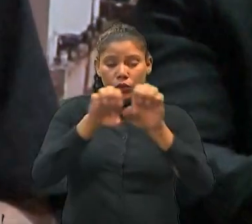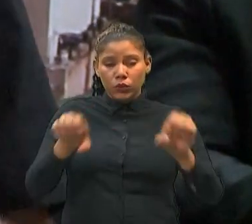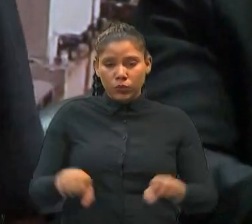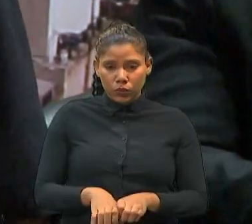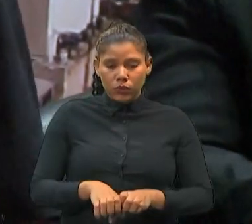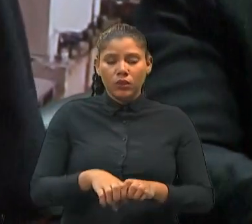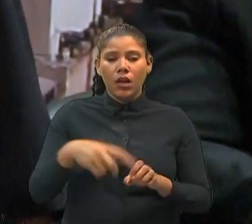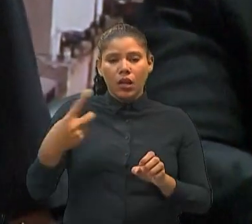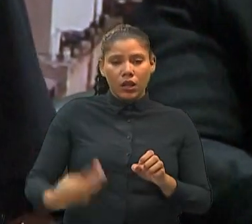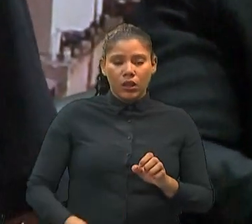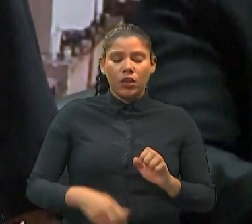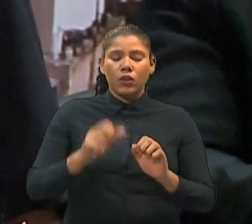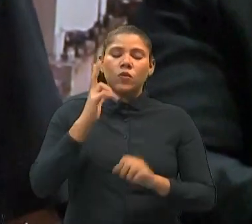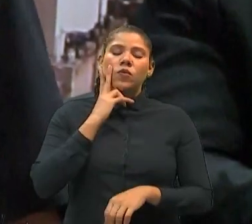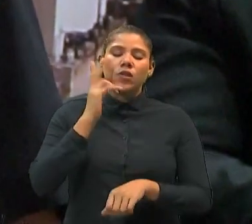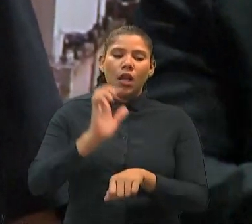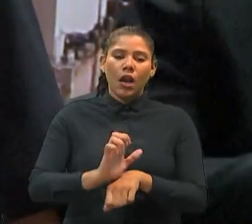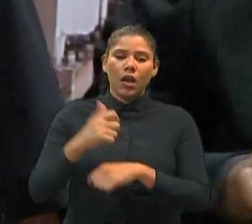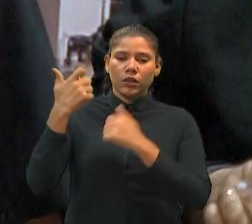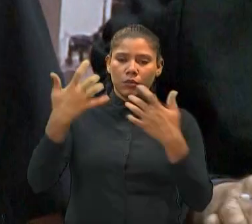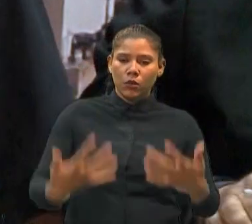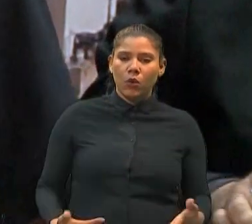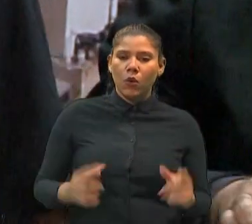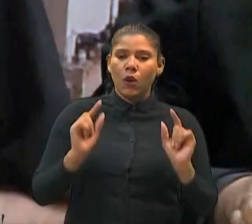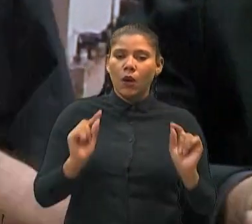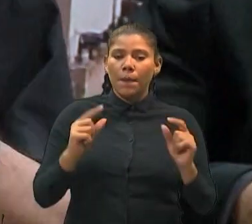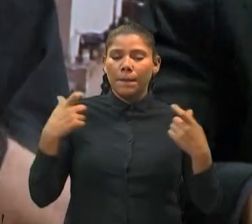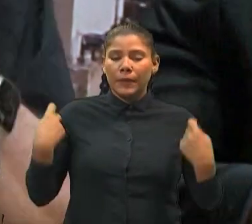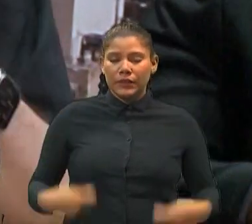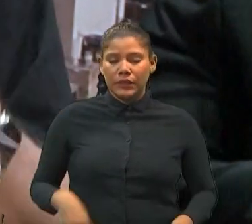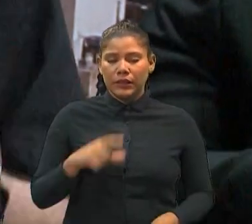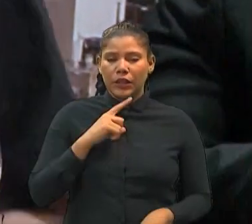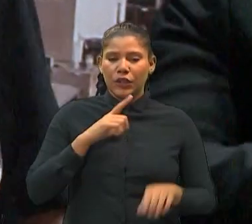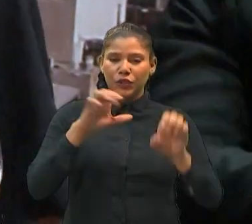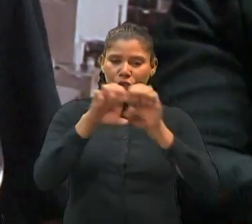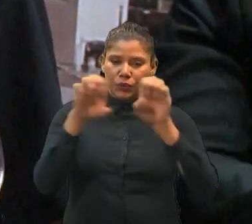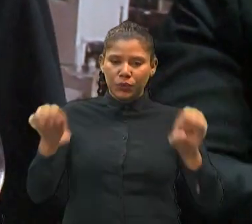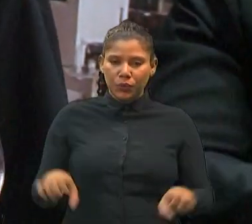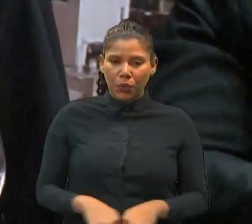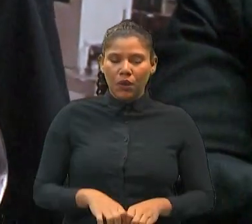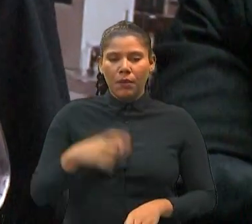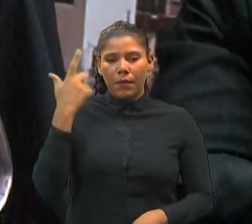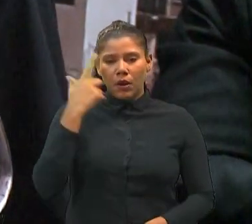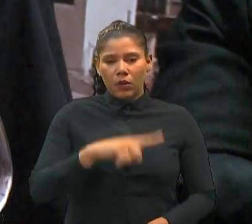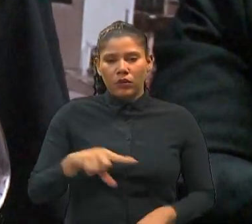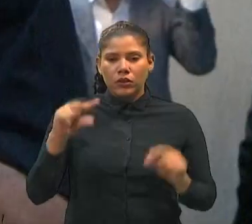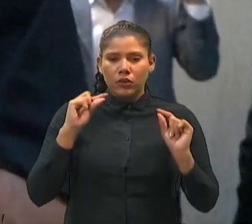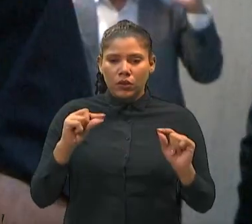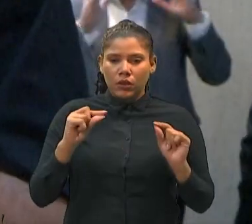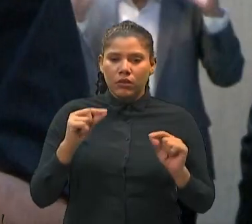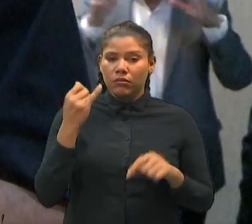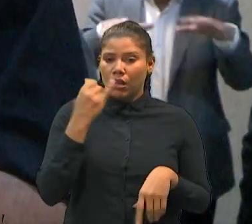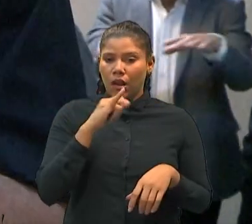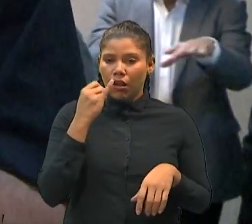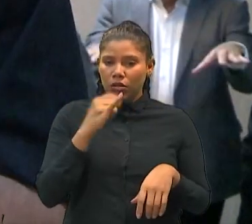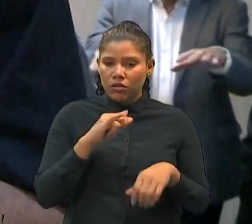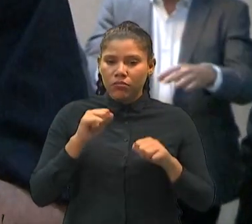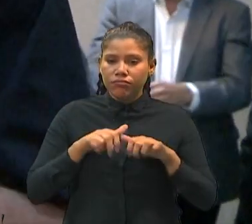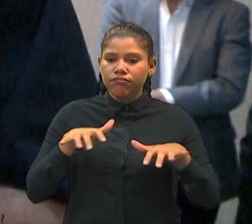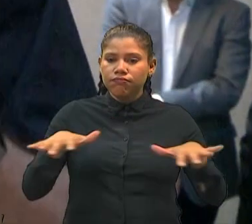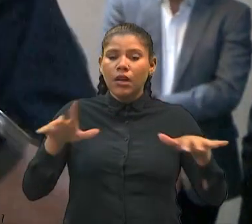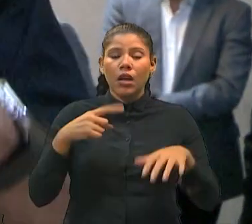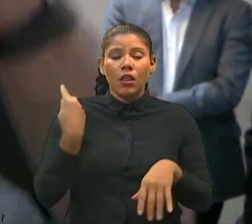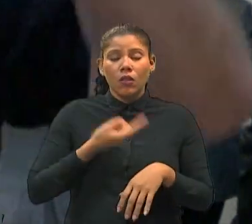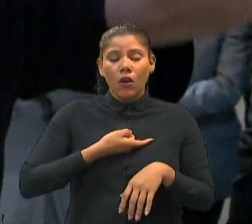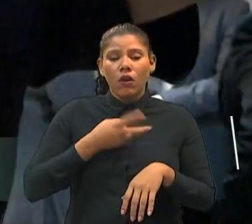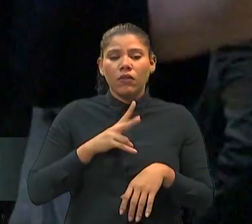Ceará disse que é preciso ter uma infraestrutura sólida para a distribuição da energia gerada a gente vai discutir Exatamente